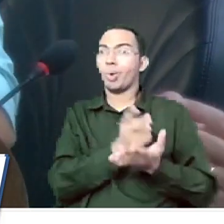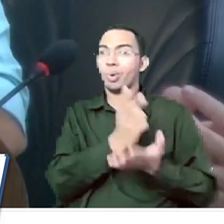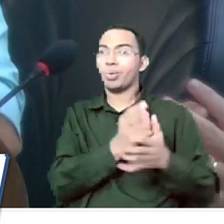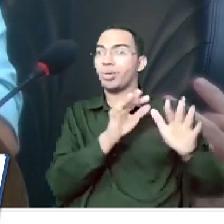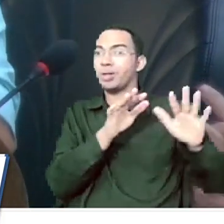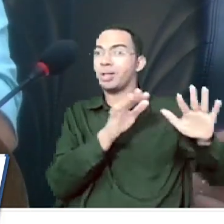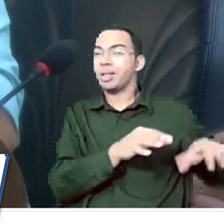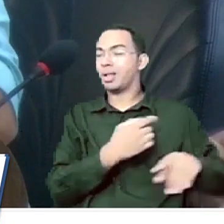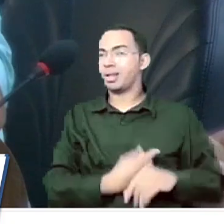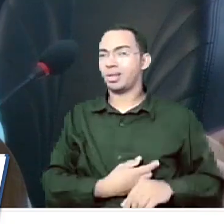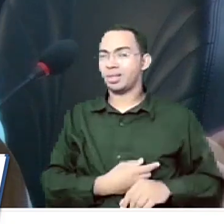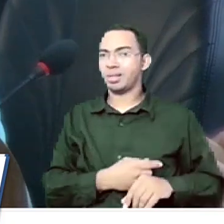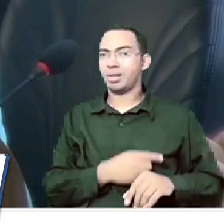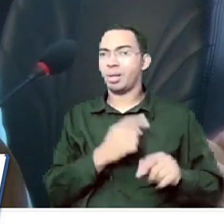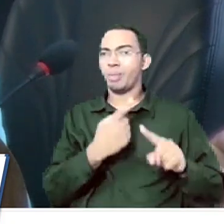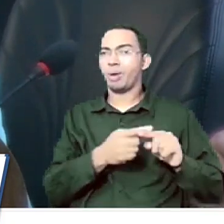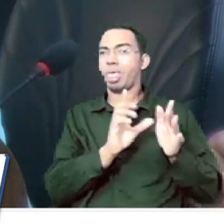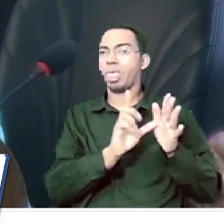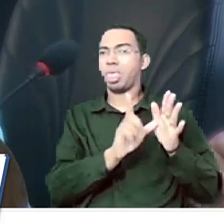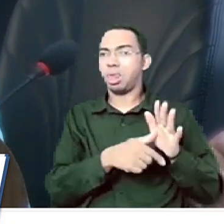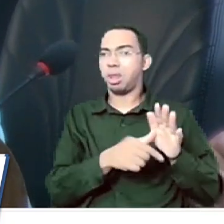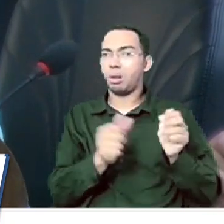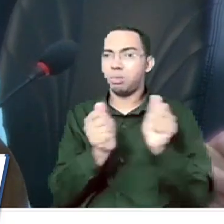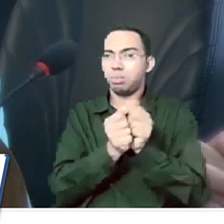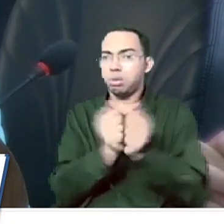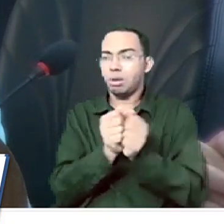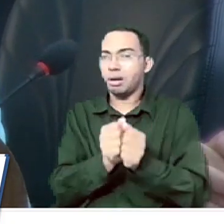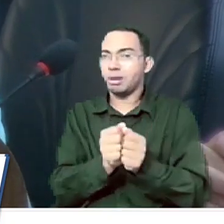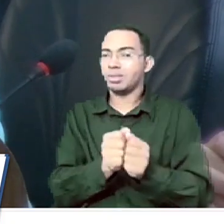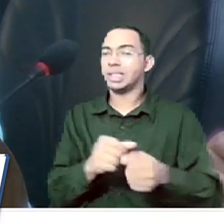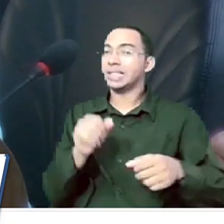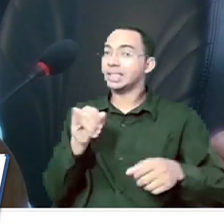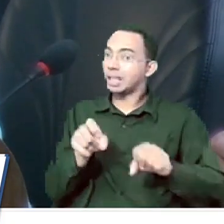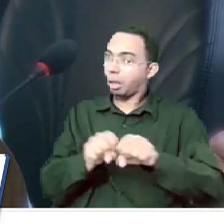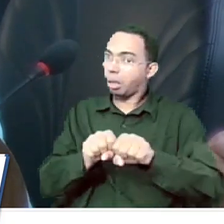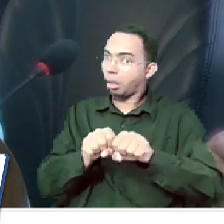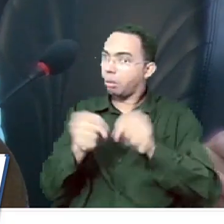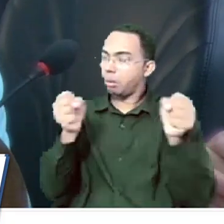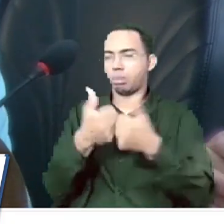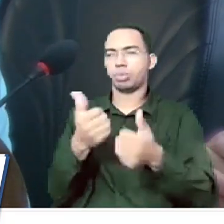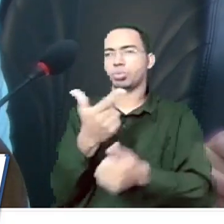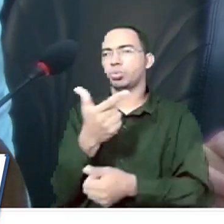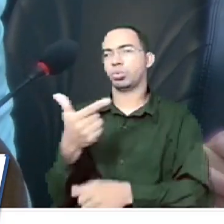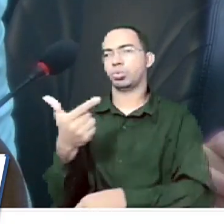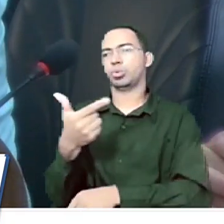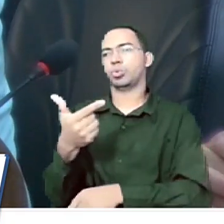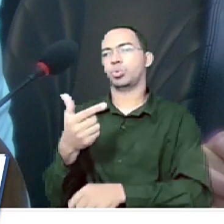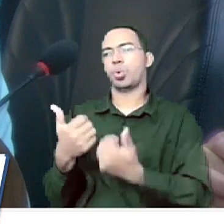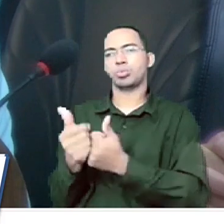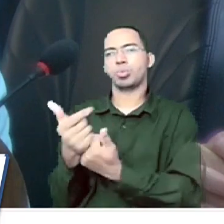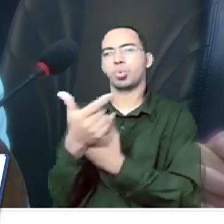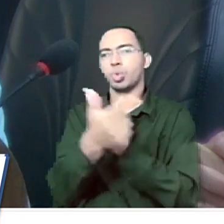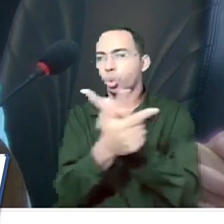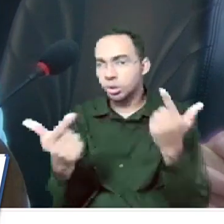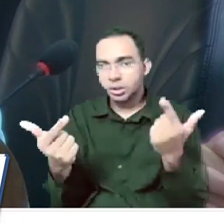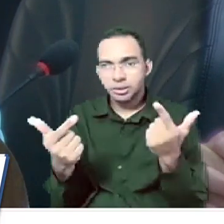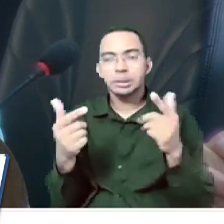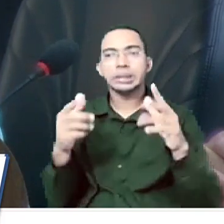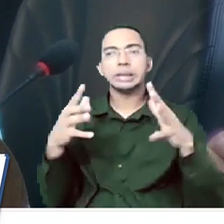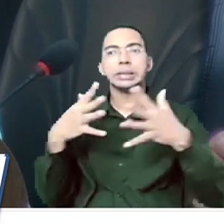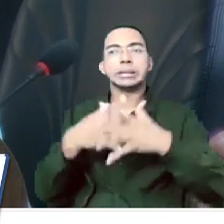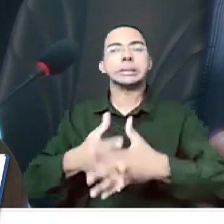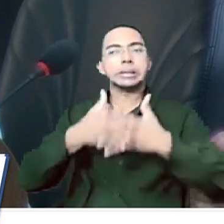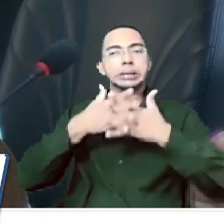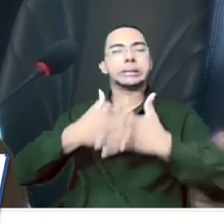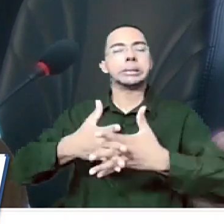chegar atrasados. E quando quebra o ônibus, não tem um segundo ônibus. Então, é complicado quando